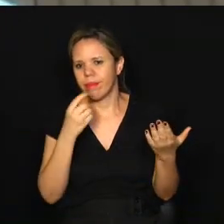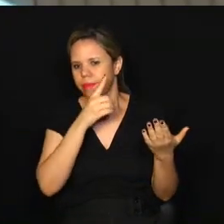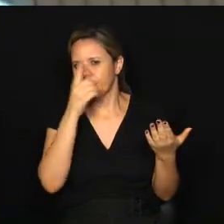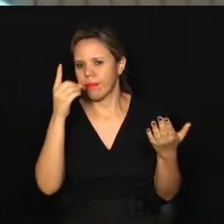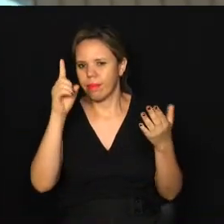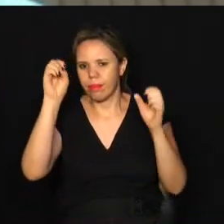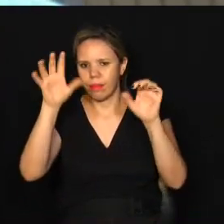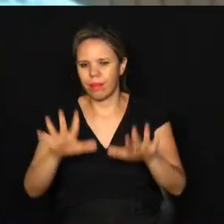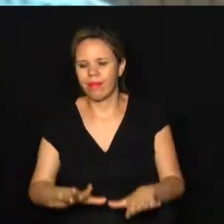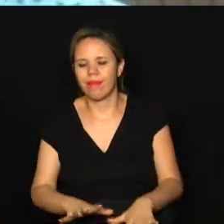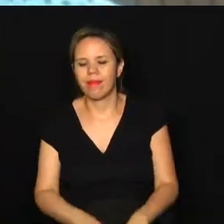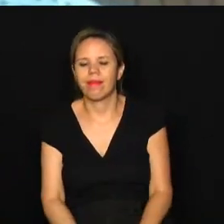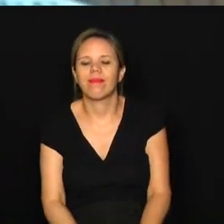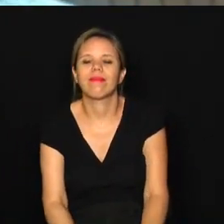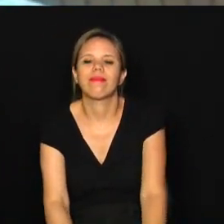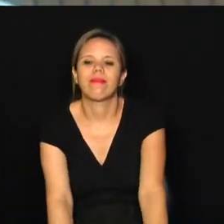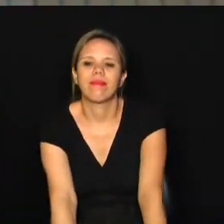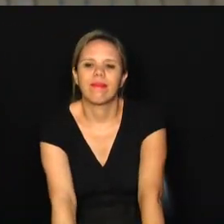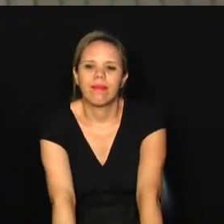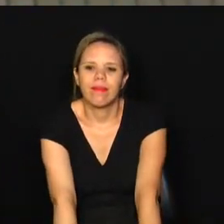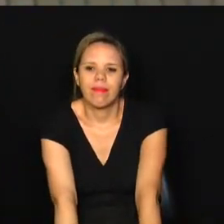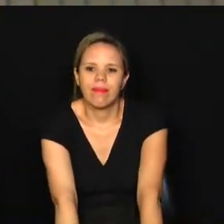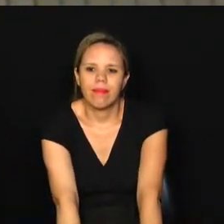fique com Deus. Obrigado.